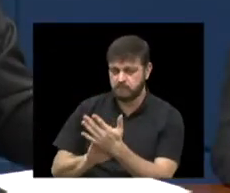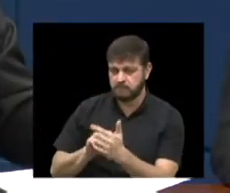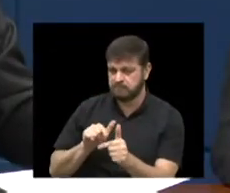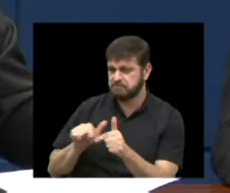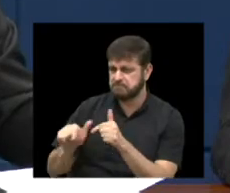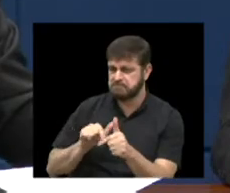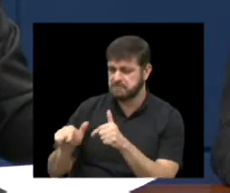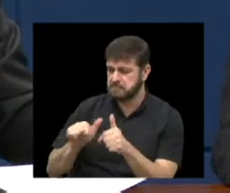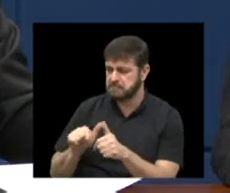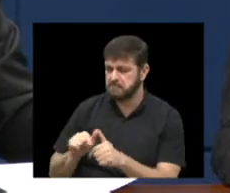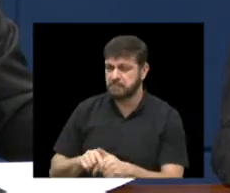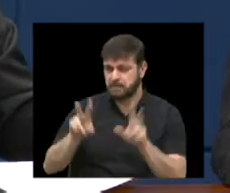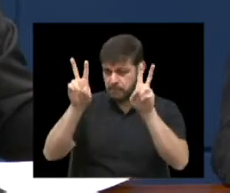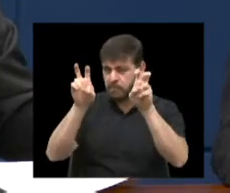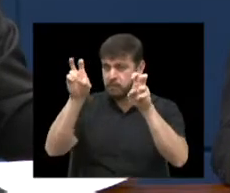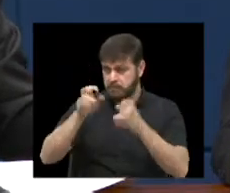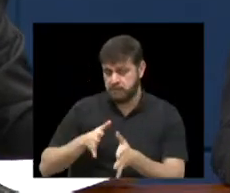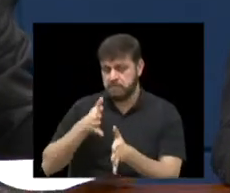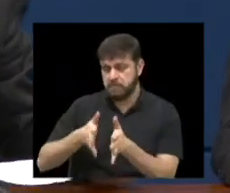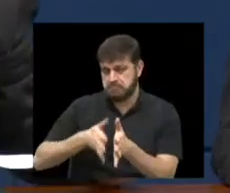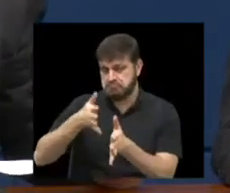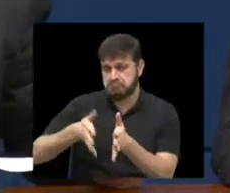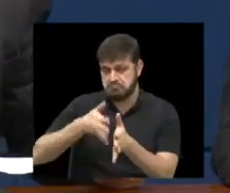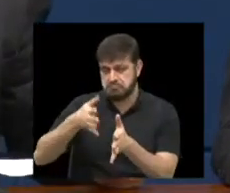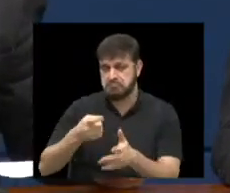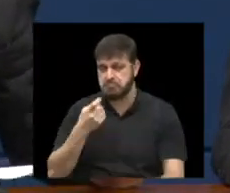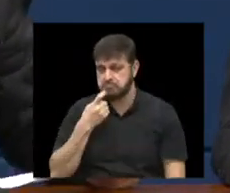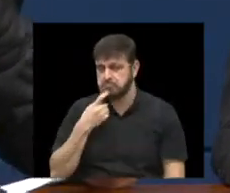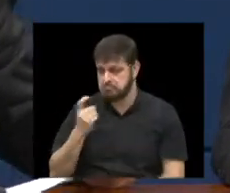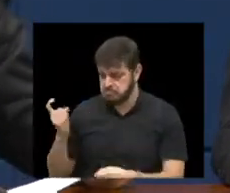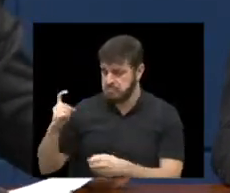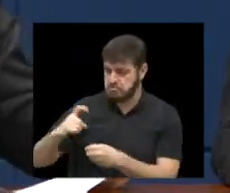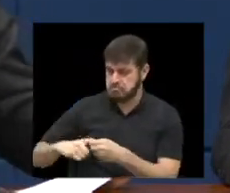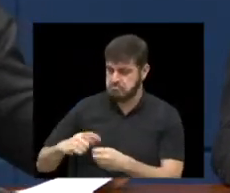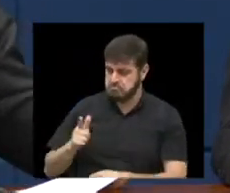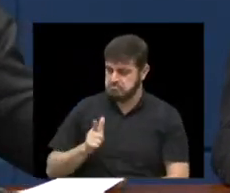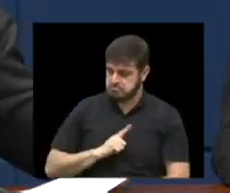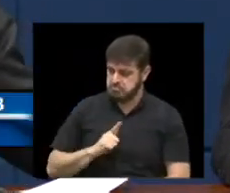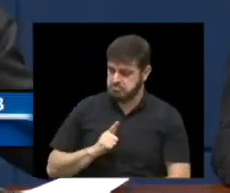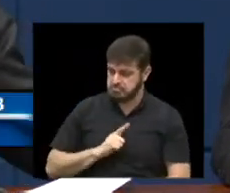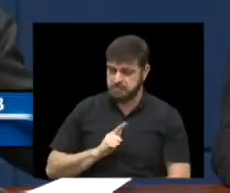que vem conduzindo à frente dessa demanda importante. Eu